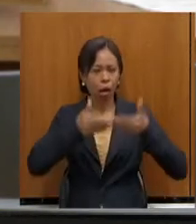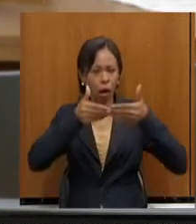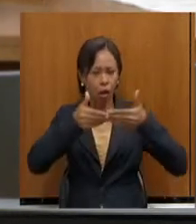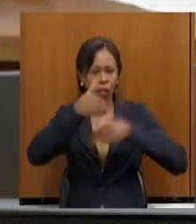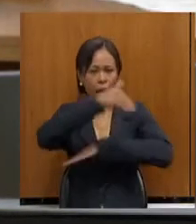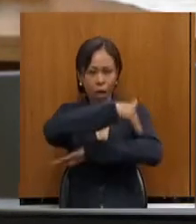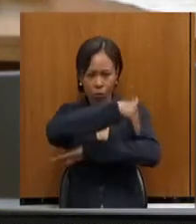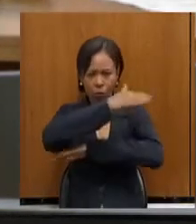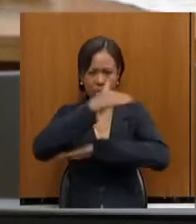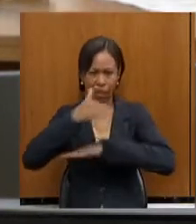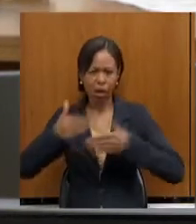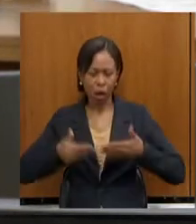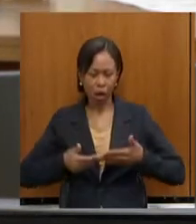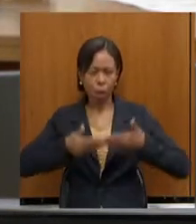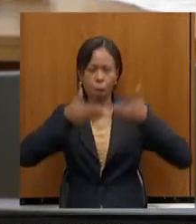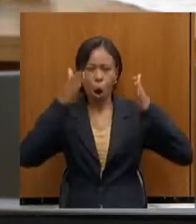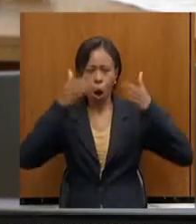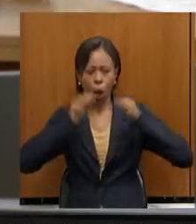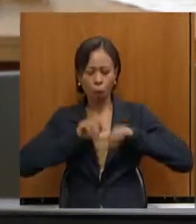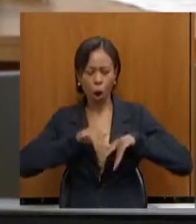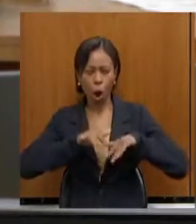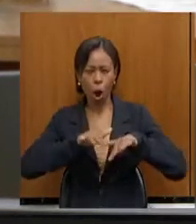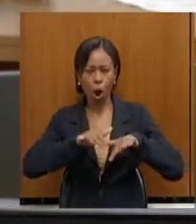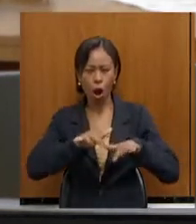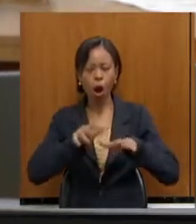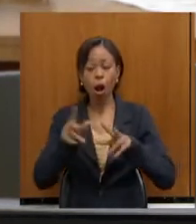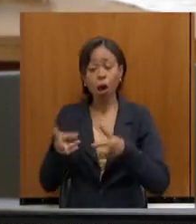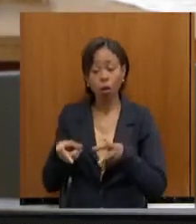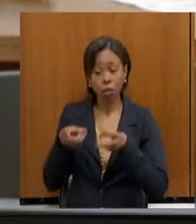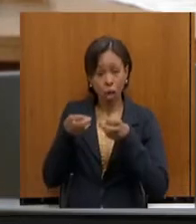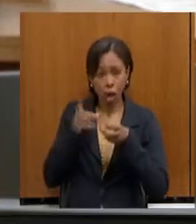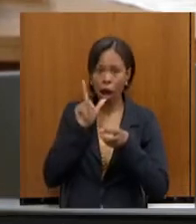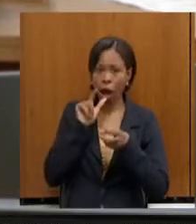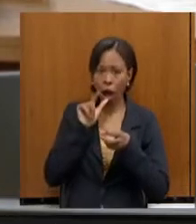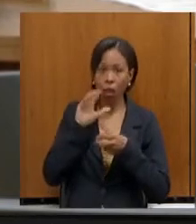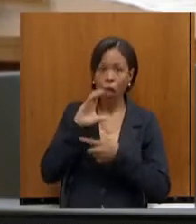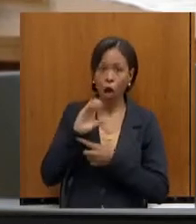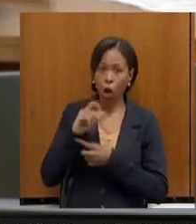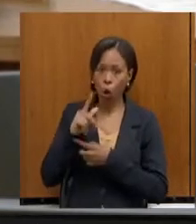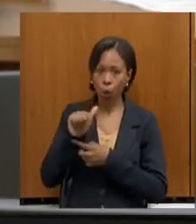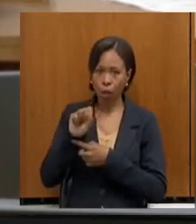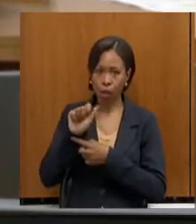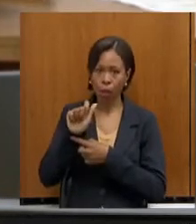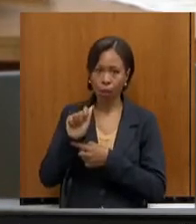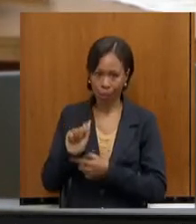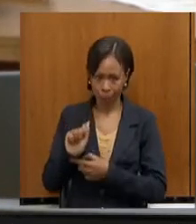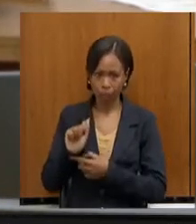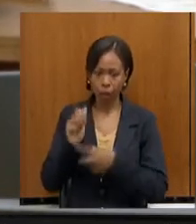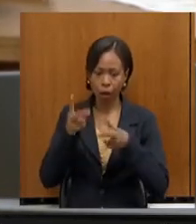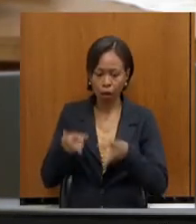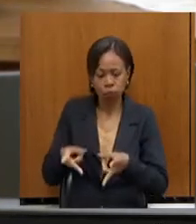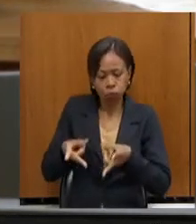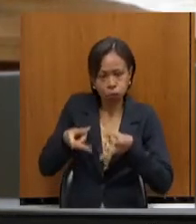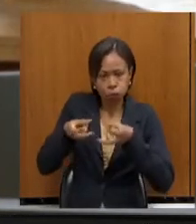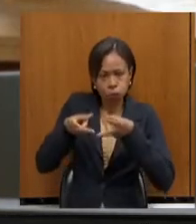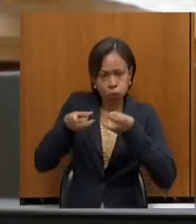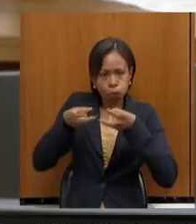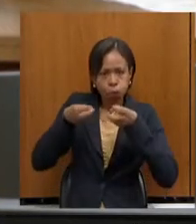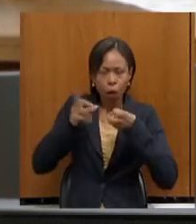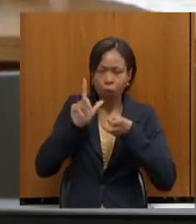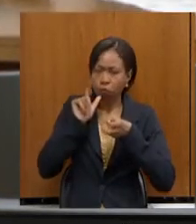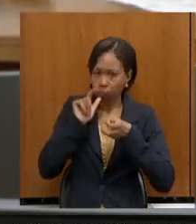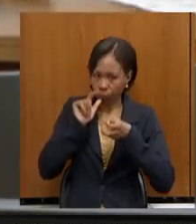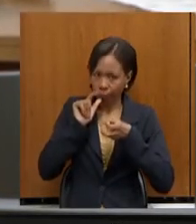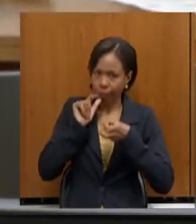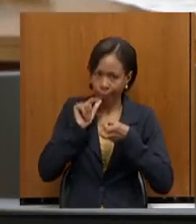desastre que ocorreu em Brumadinho uma captação de água da Copasa de cinco metros cúbicos por segundo que inclusive foi a